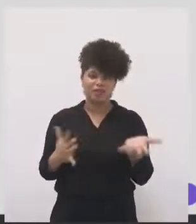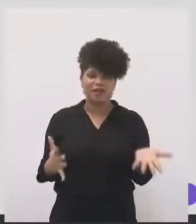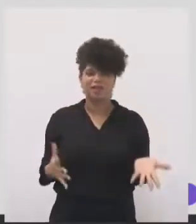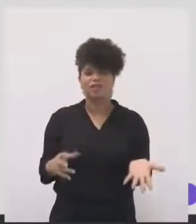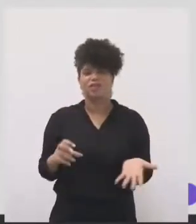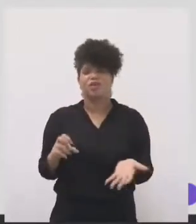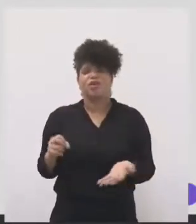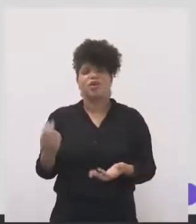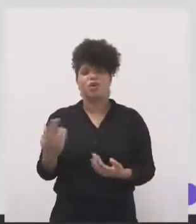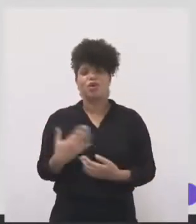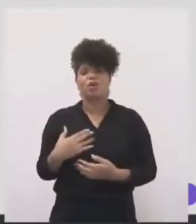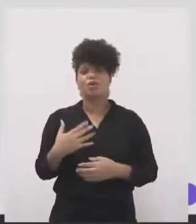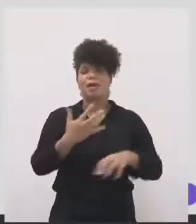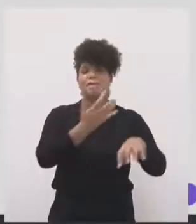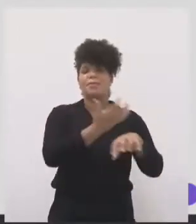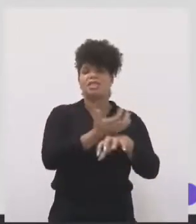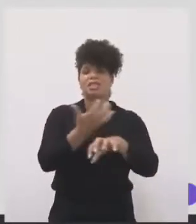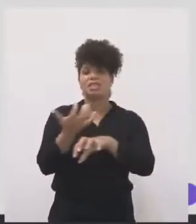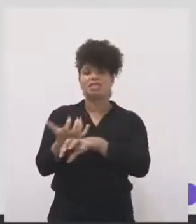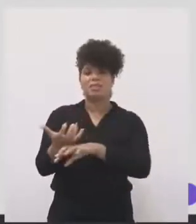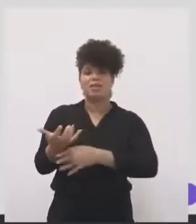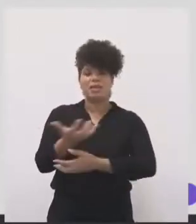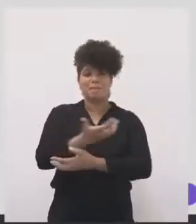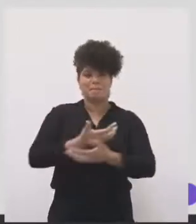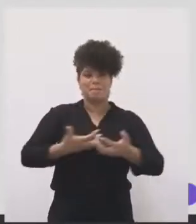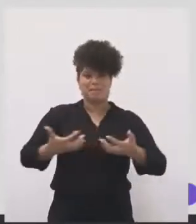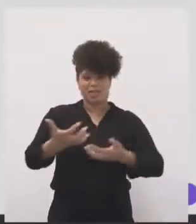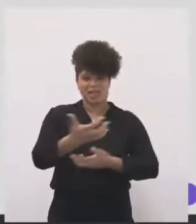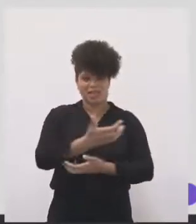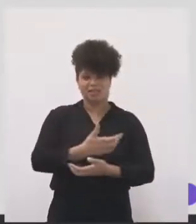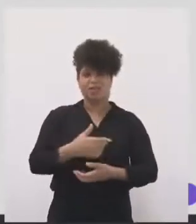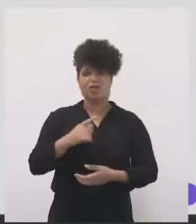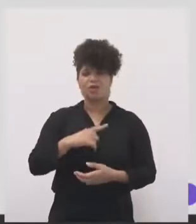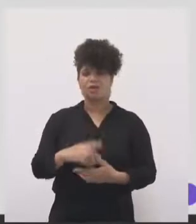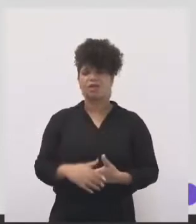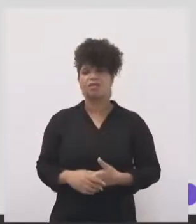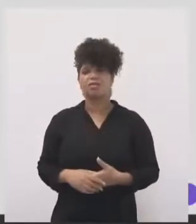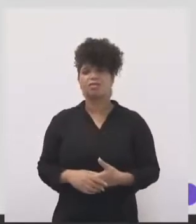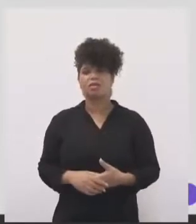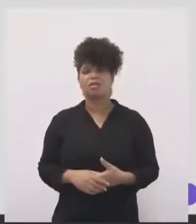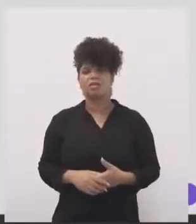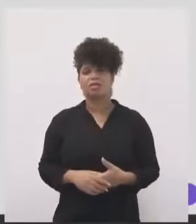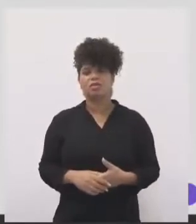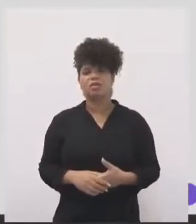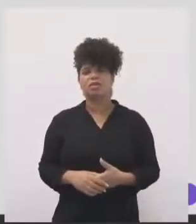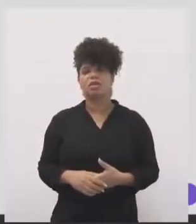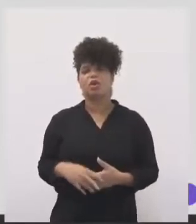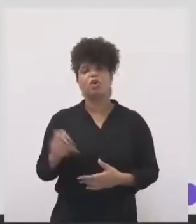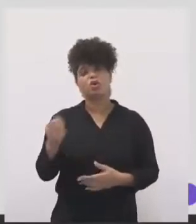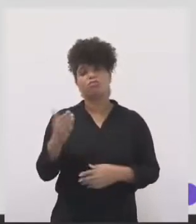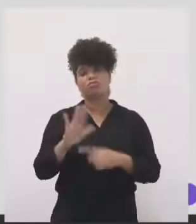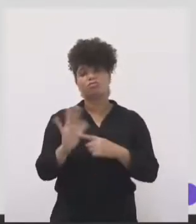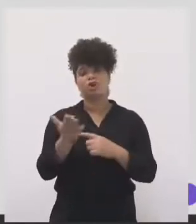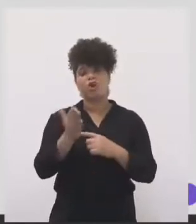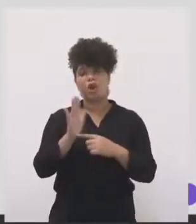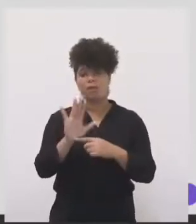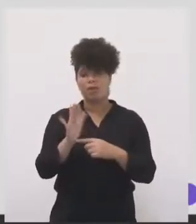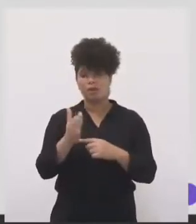atividades interdisciplinares, por exemplo, ou posso trabalhar de forma colaborativa em algum